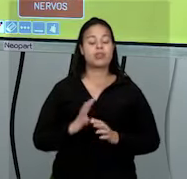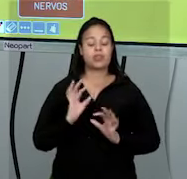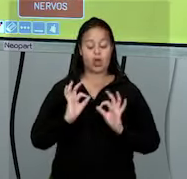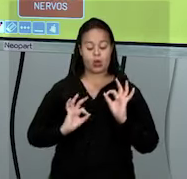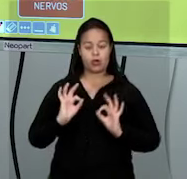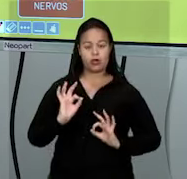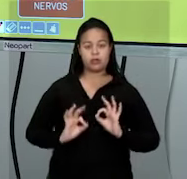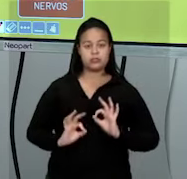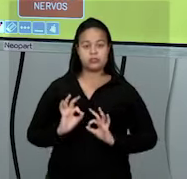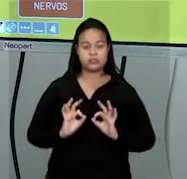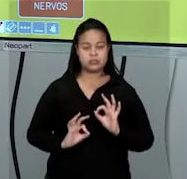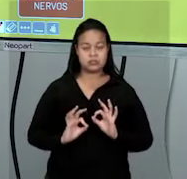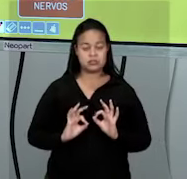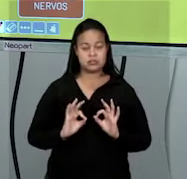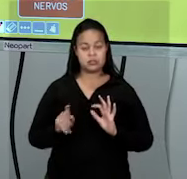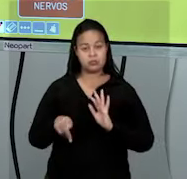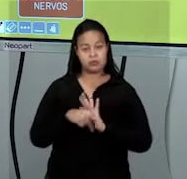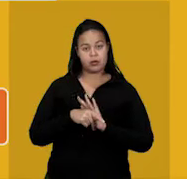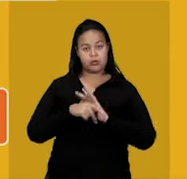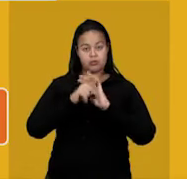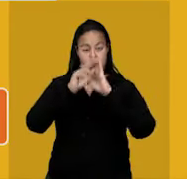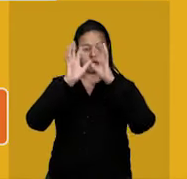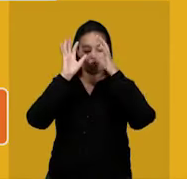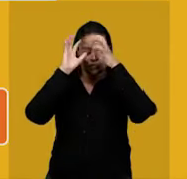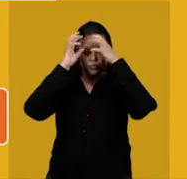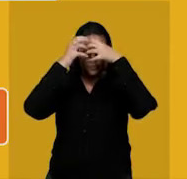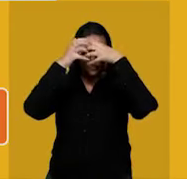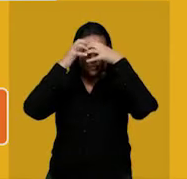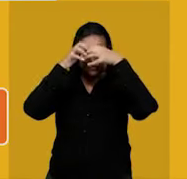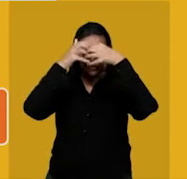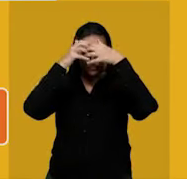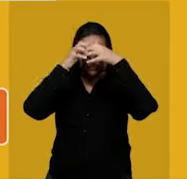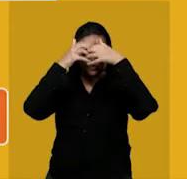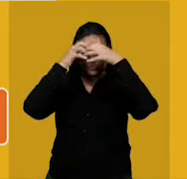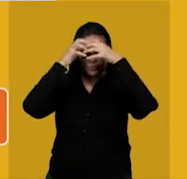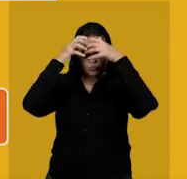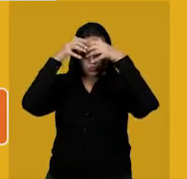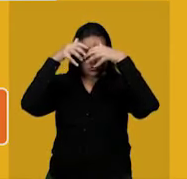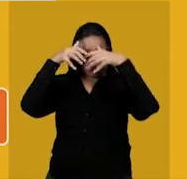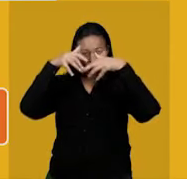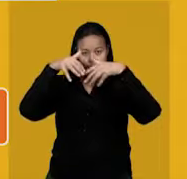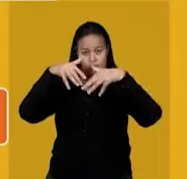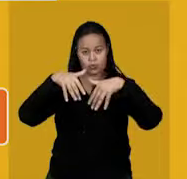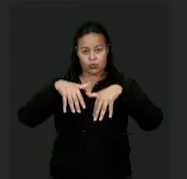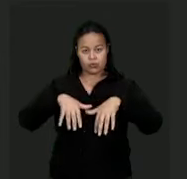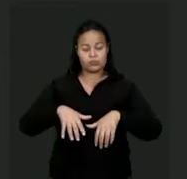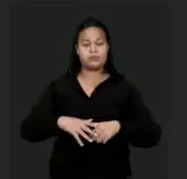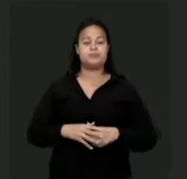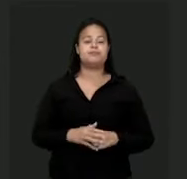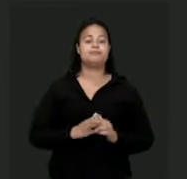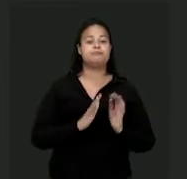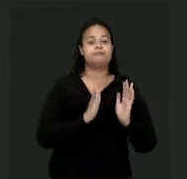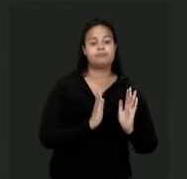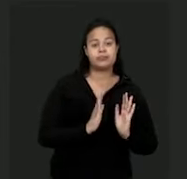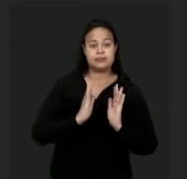Organização do sistema nervoso. Então, o sistema nervoso, ele vai ser subdividido em